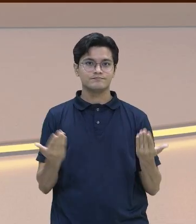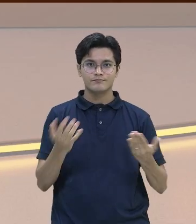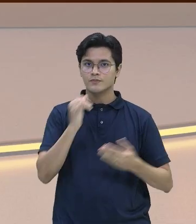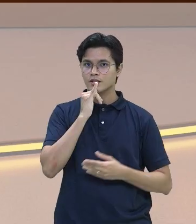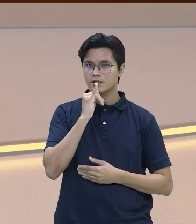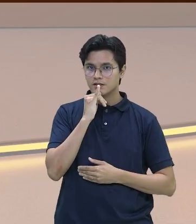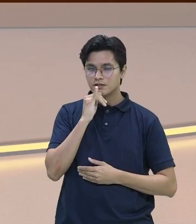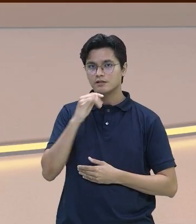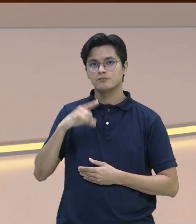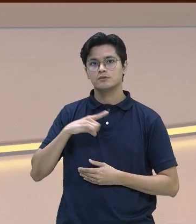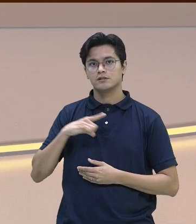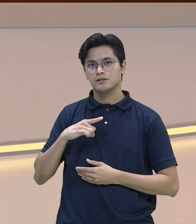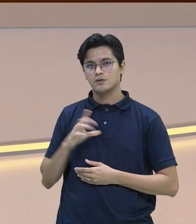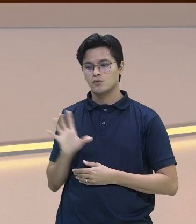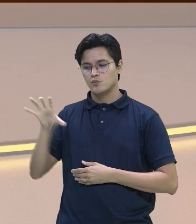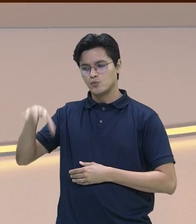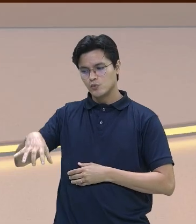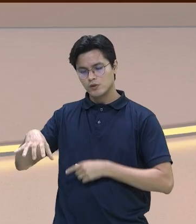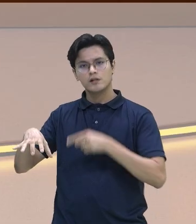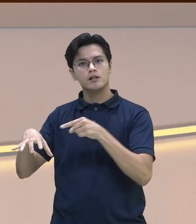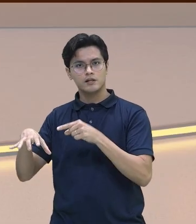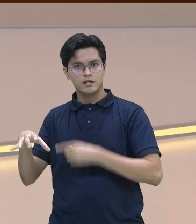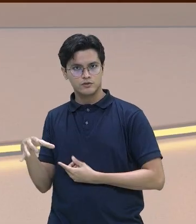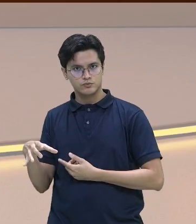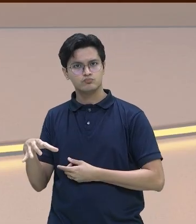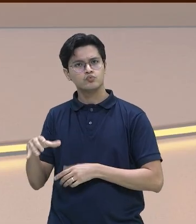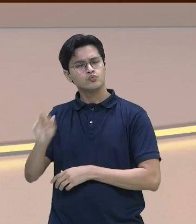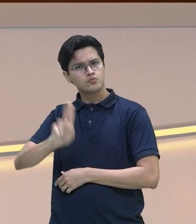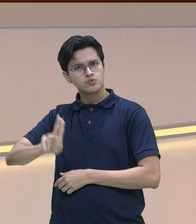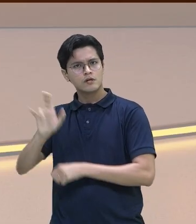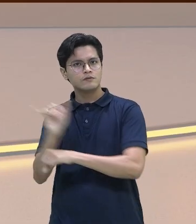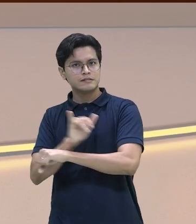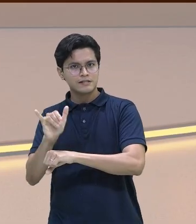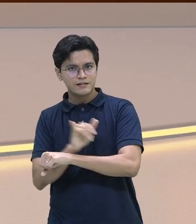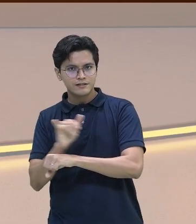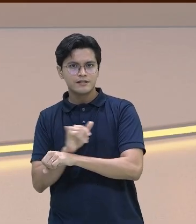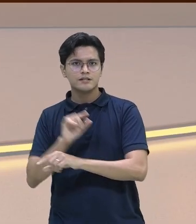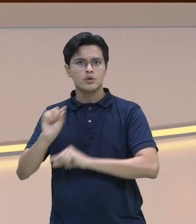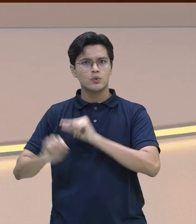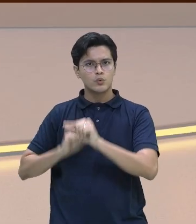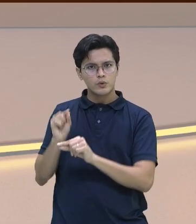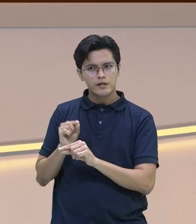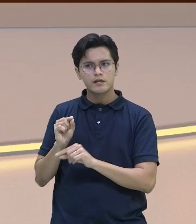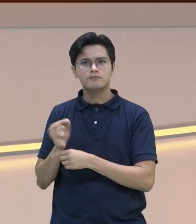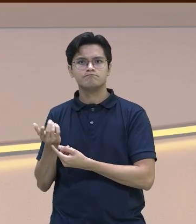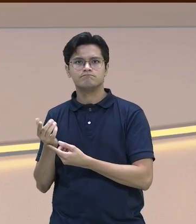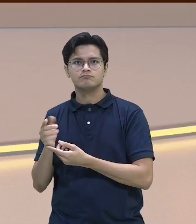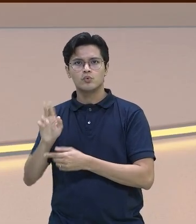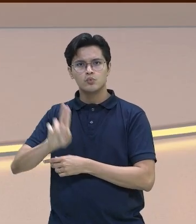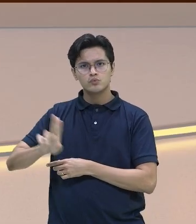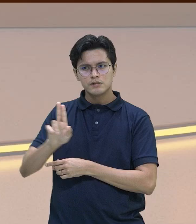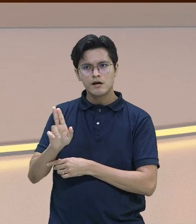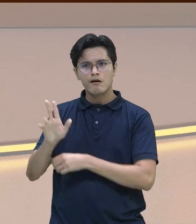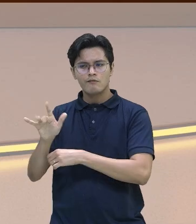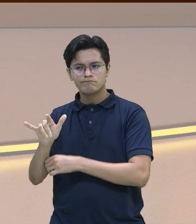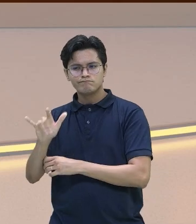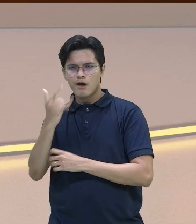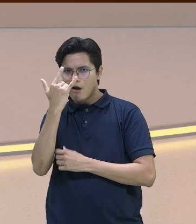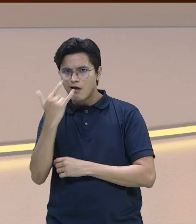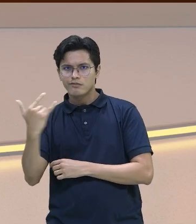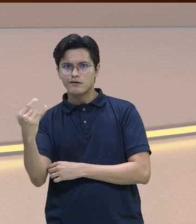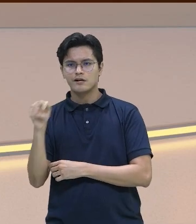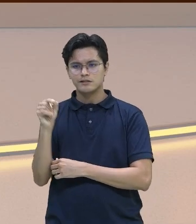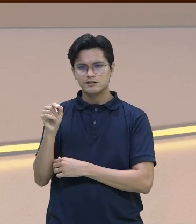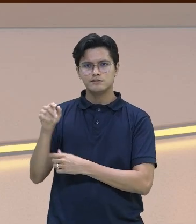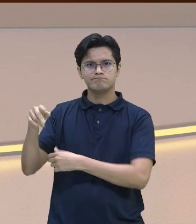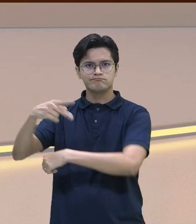aliados para o seu lado, o outro criava também algo parecido. É o caso do Plano Marshall, por exemplo, né, que a gente vai conhecer